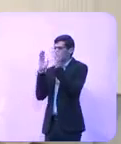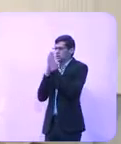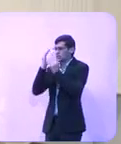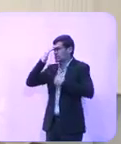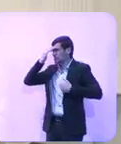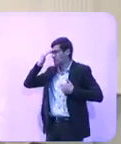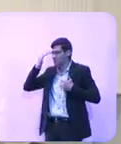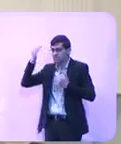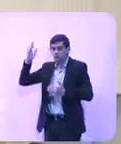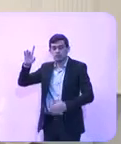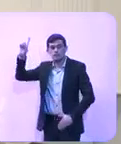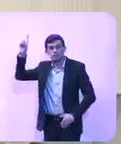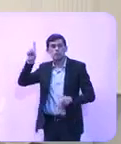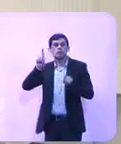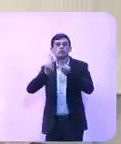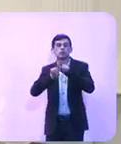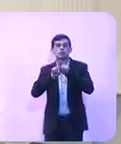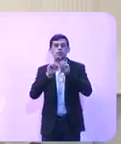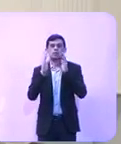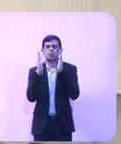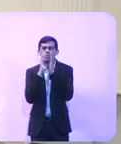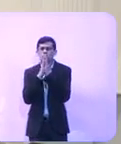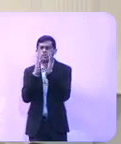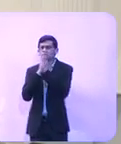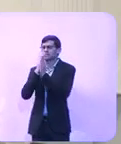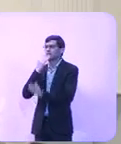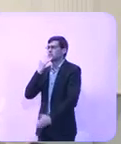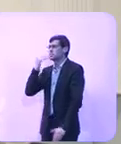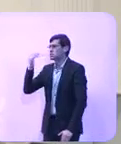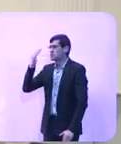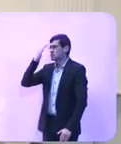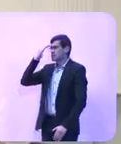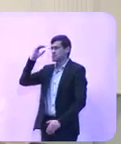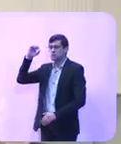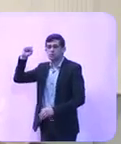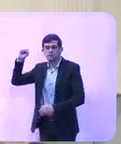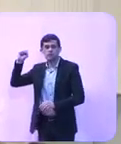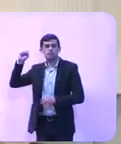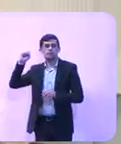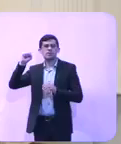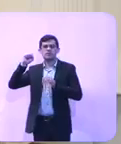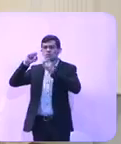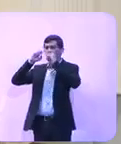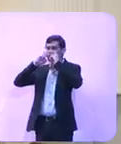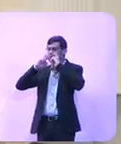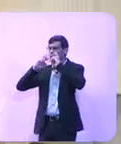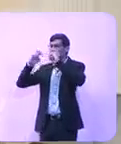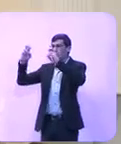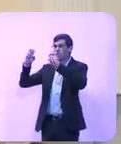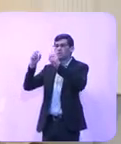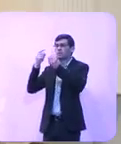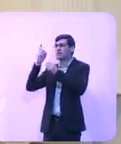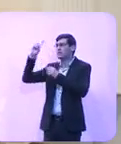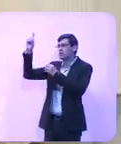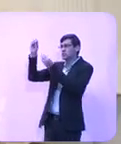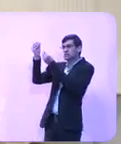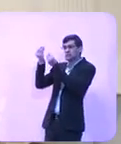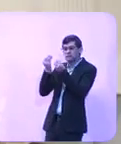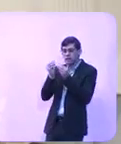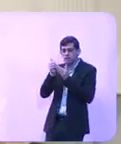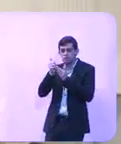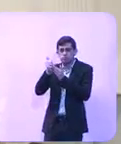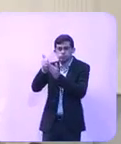graças, você vai poder encontrar os pedidos de sabedoria, o clamor por orientação,